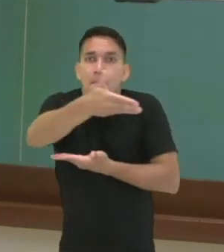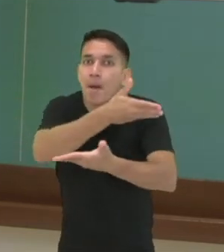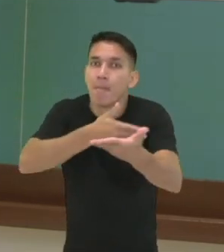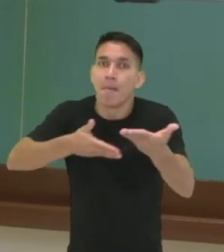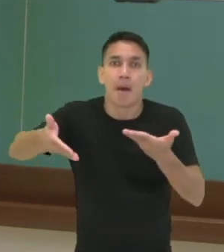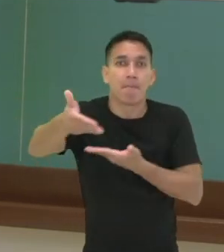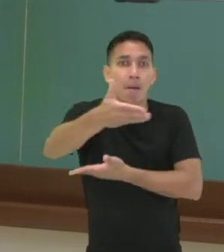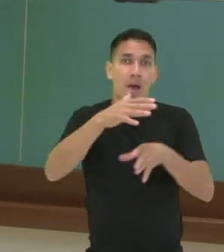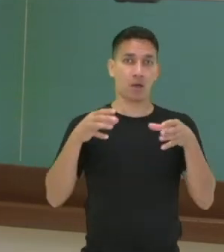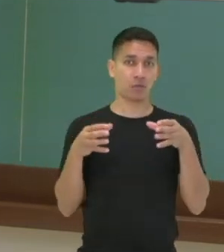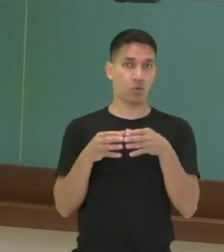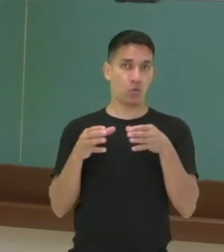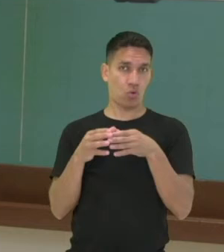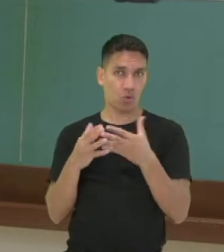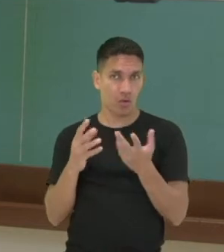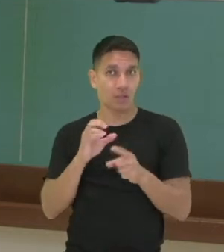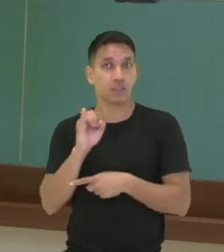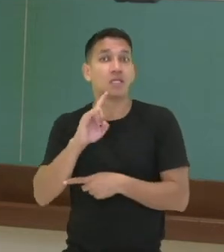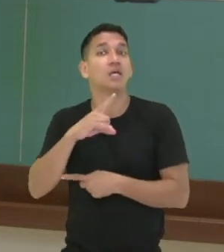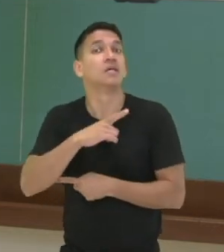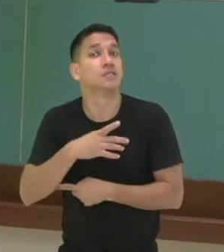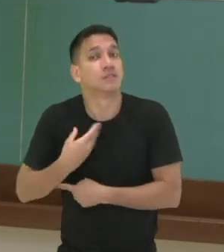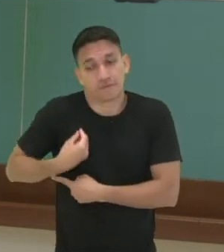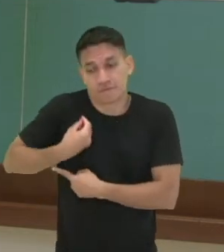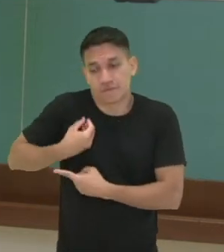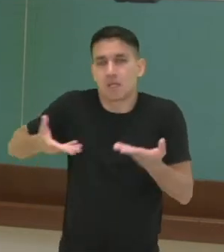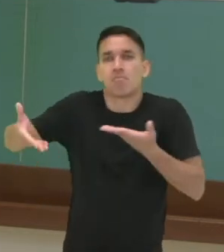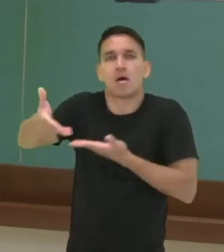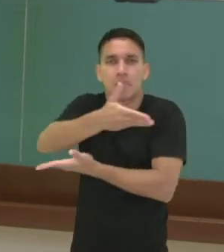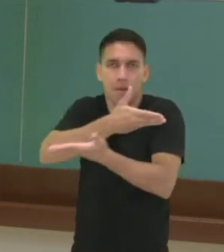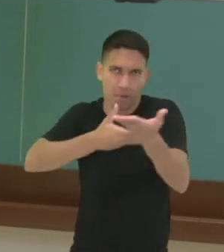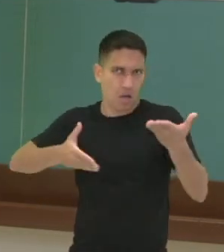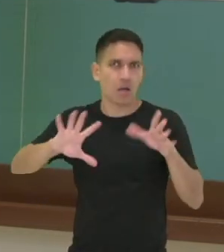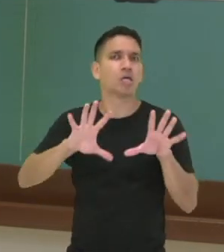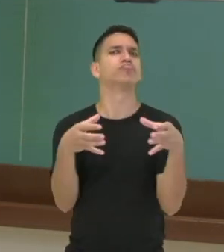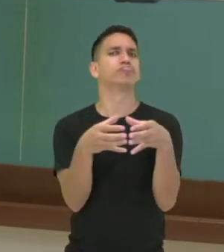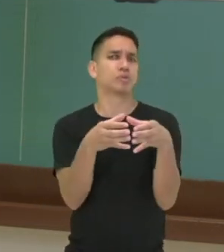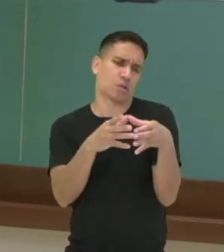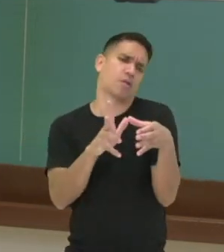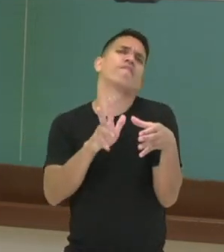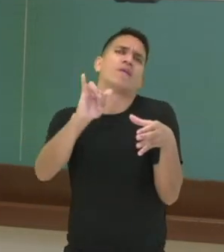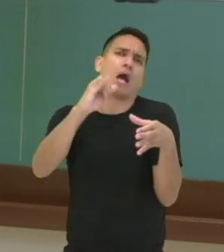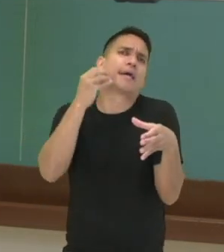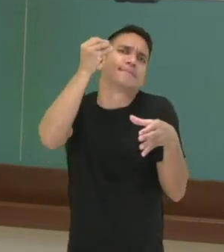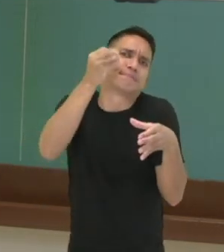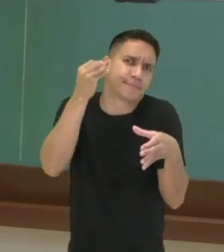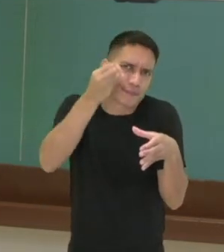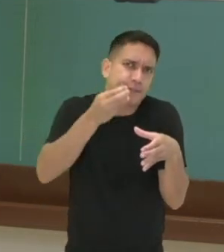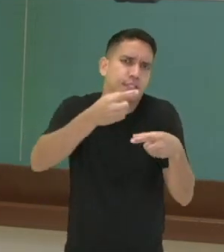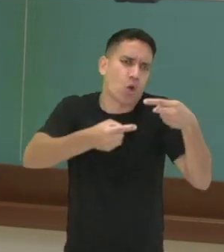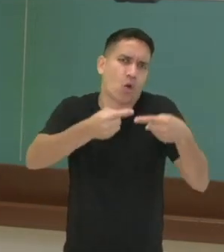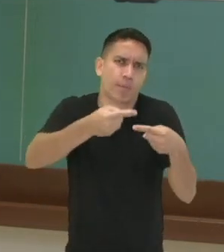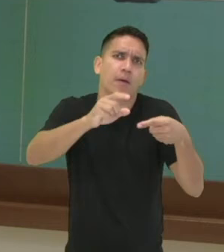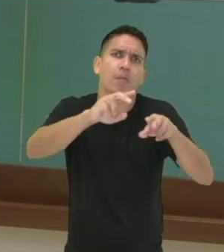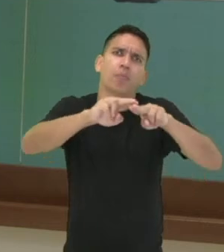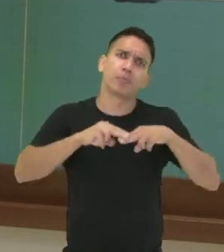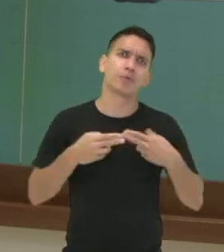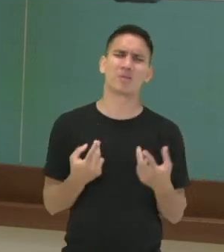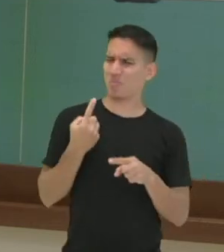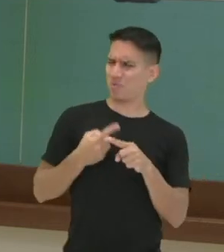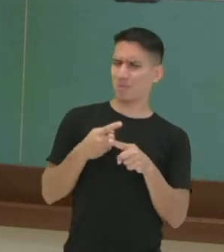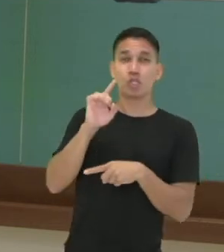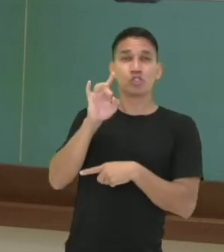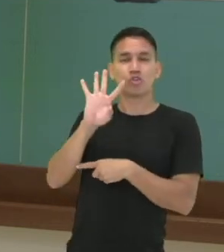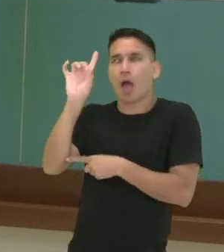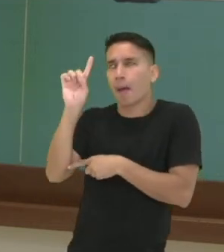comunidade. E onde há vida em comunidade, há experiência política. Então, por que pensamos que